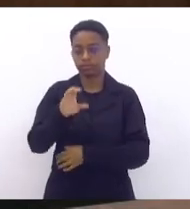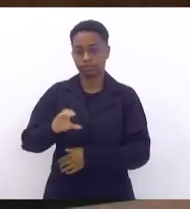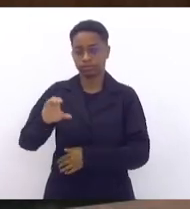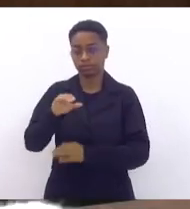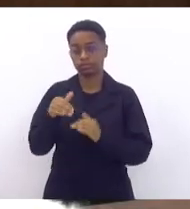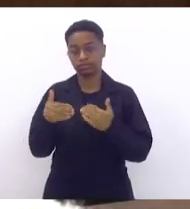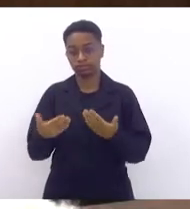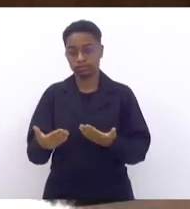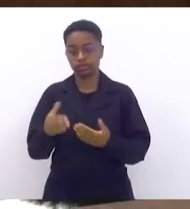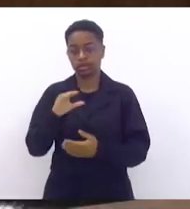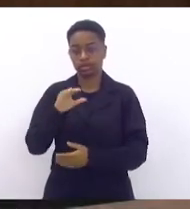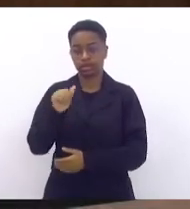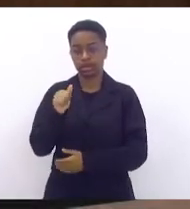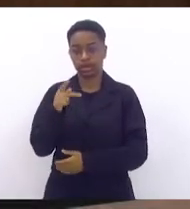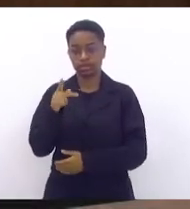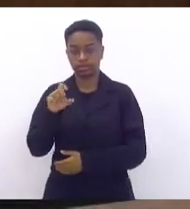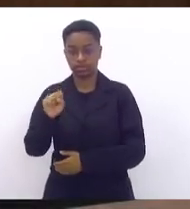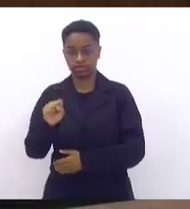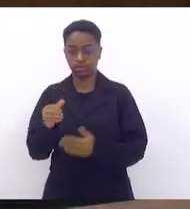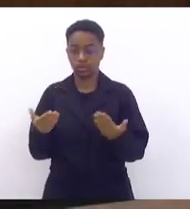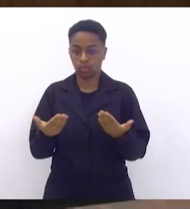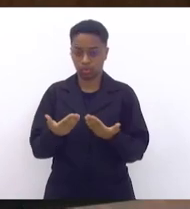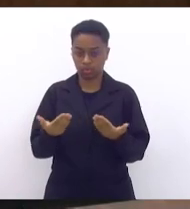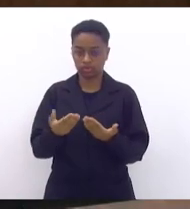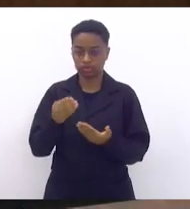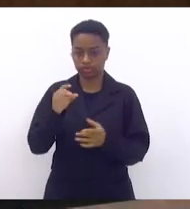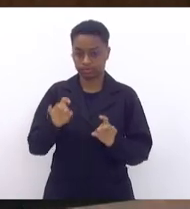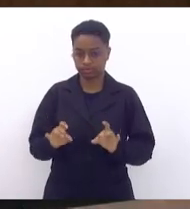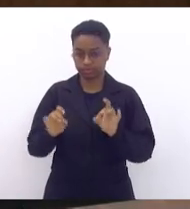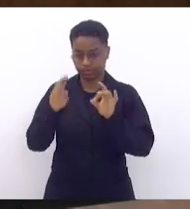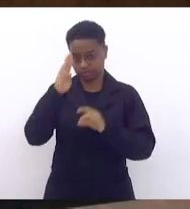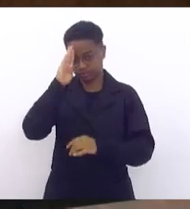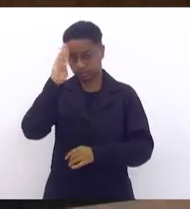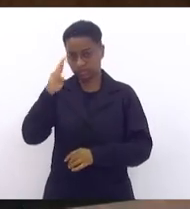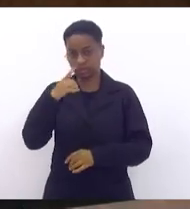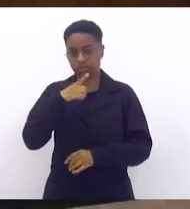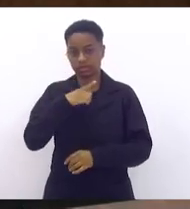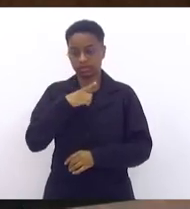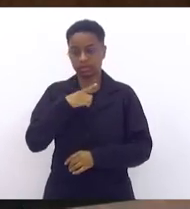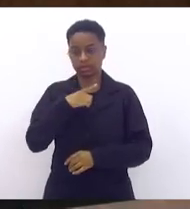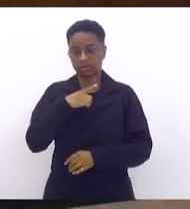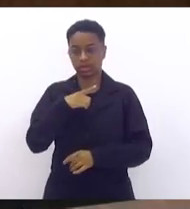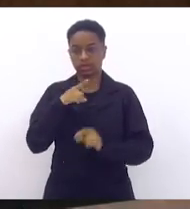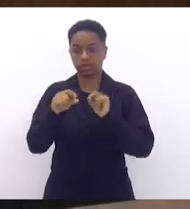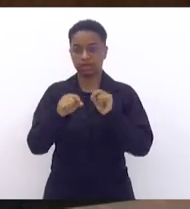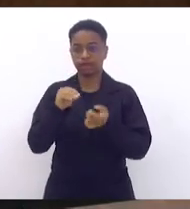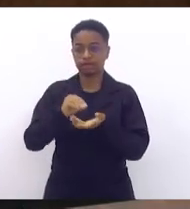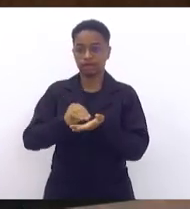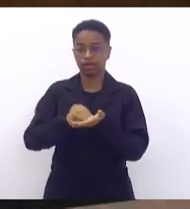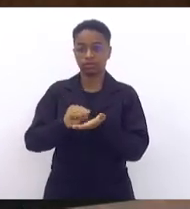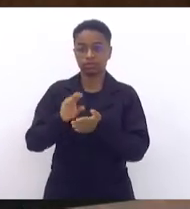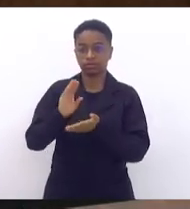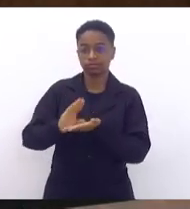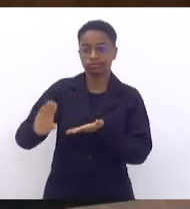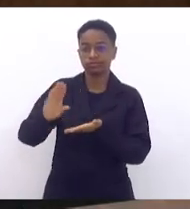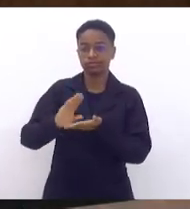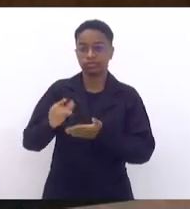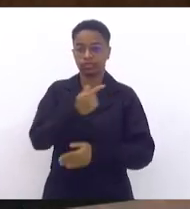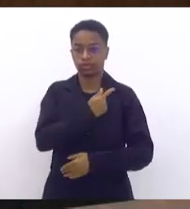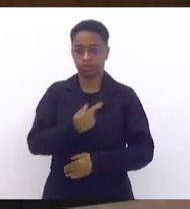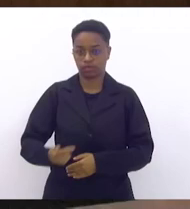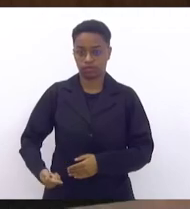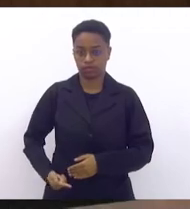bom, os CAPs-ADs hoje, especialmente, sofrem um enorme desinvestimento do governo, um